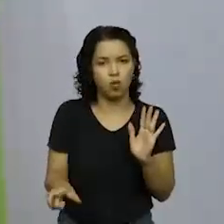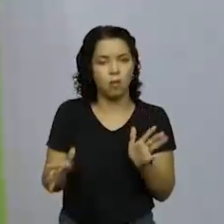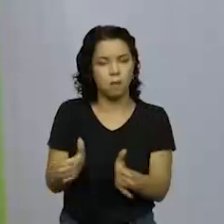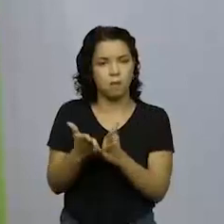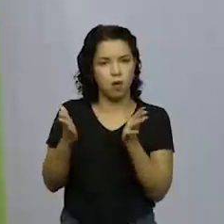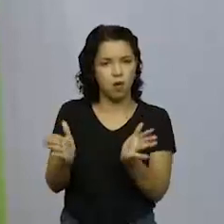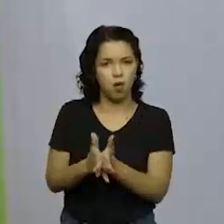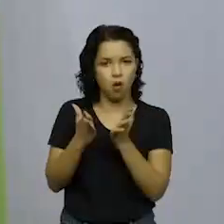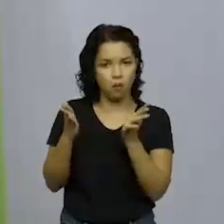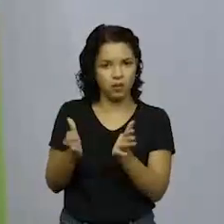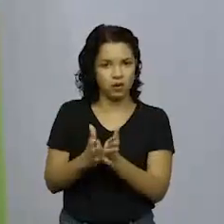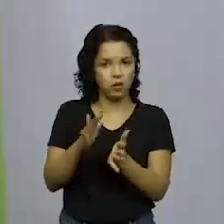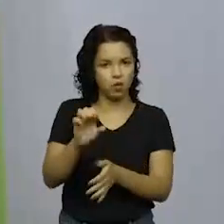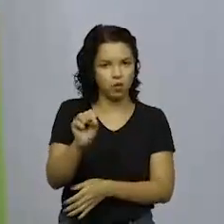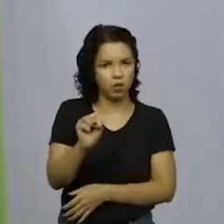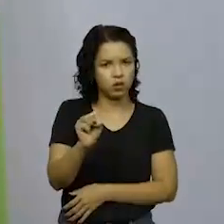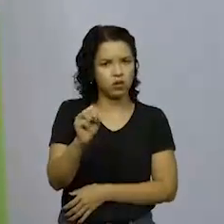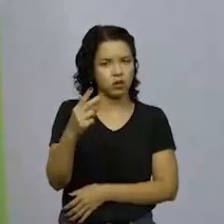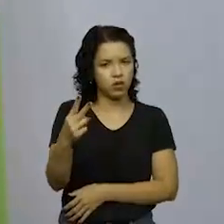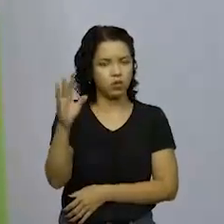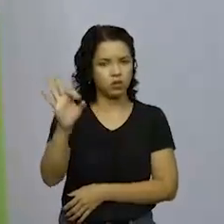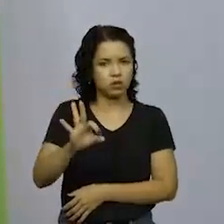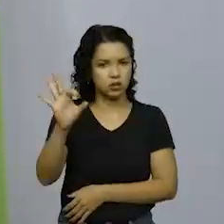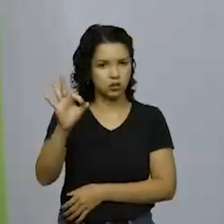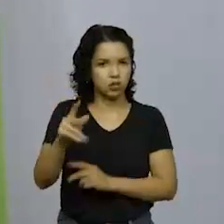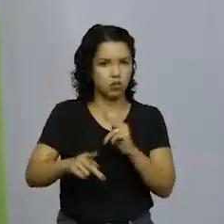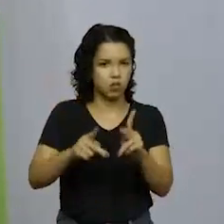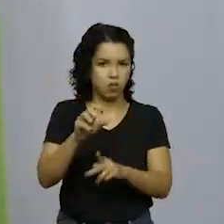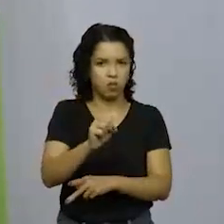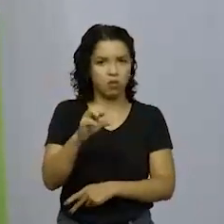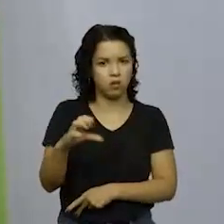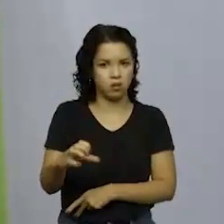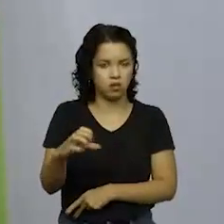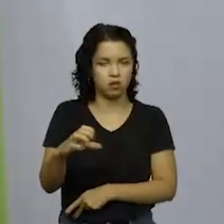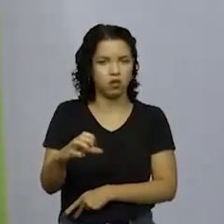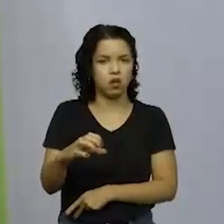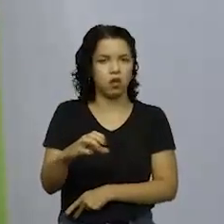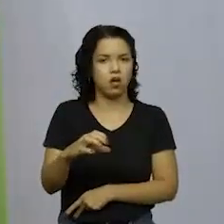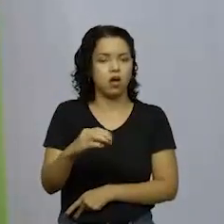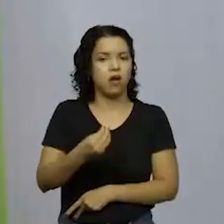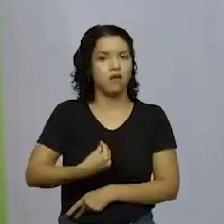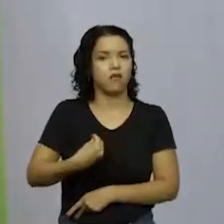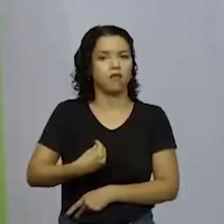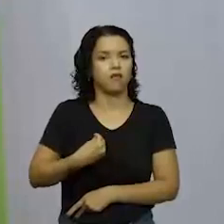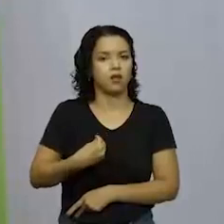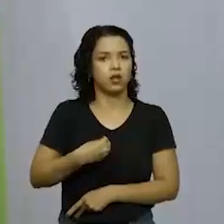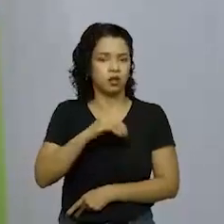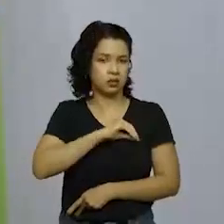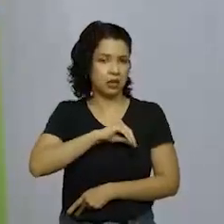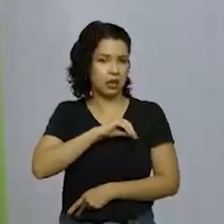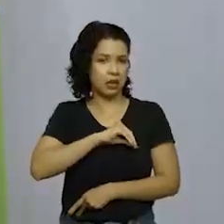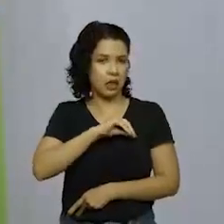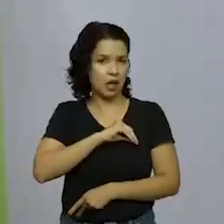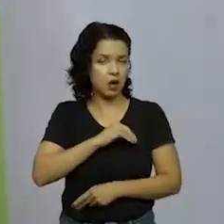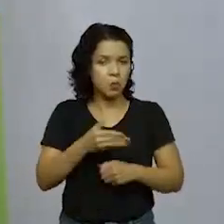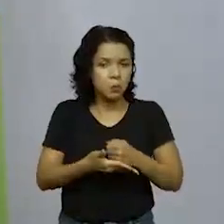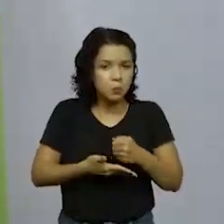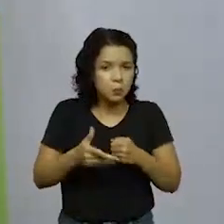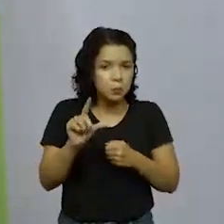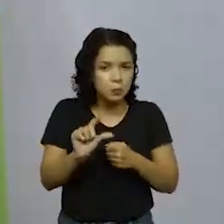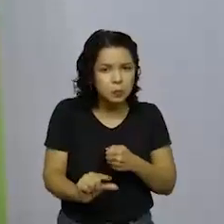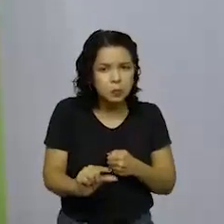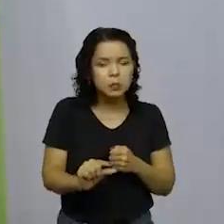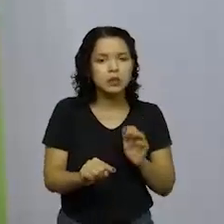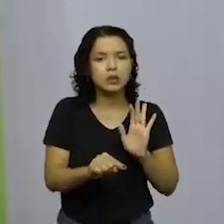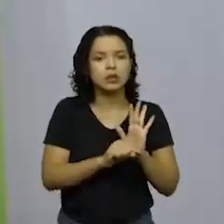de 82% da população catarinense vive com no máximo 2 salários mínimos. Essa faixa é